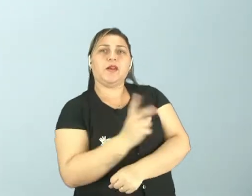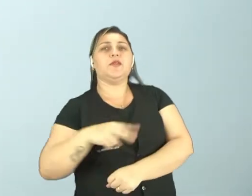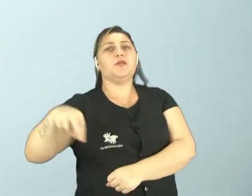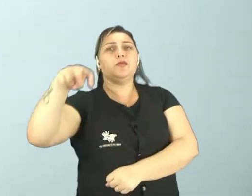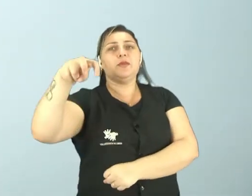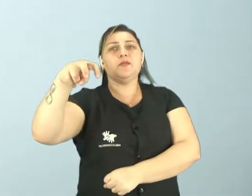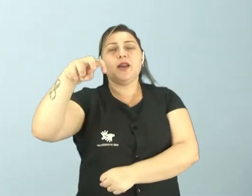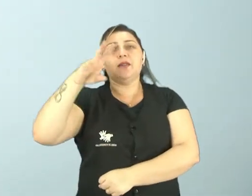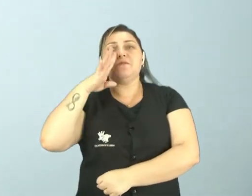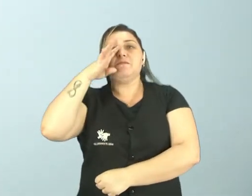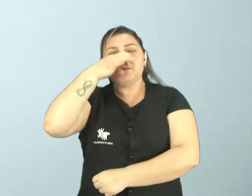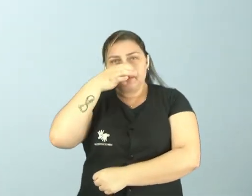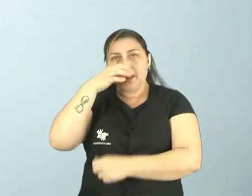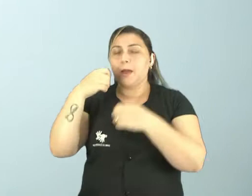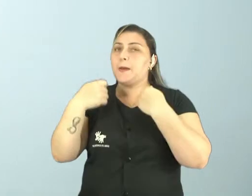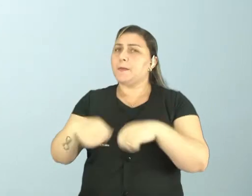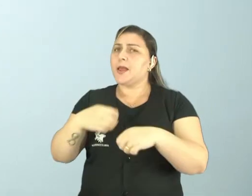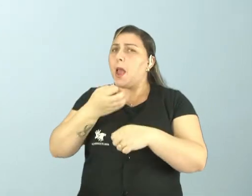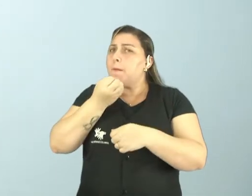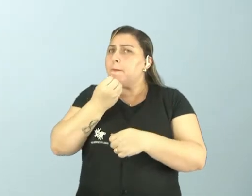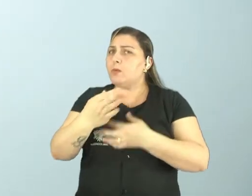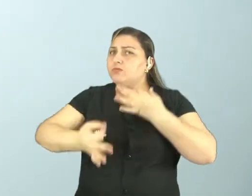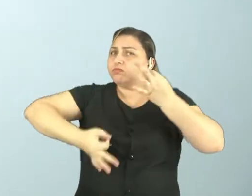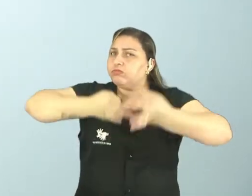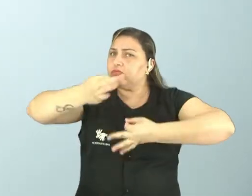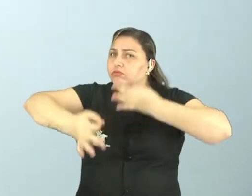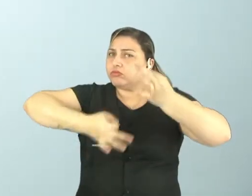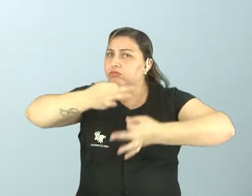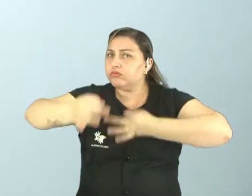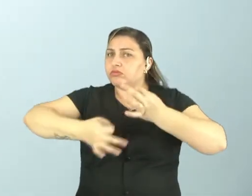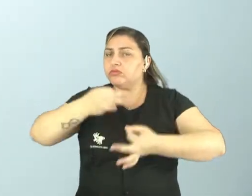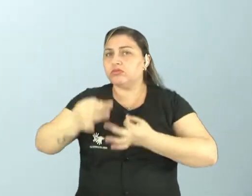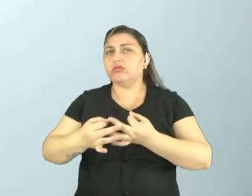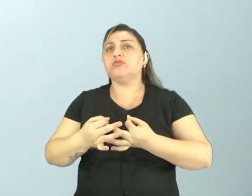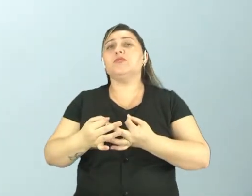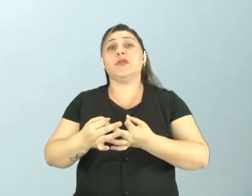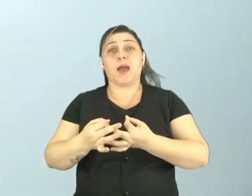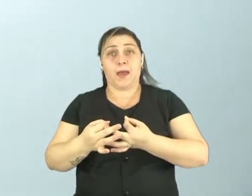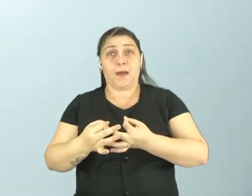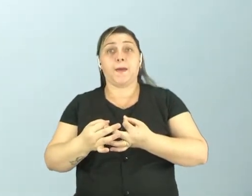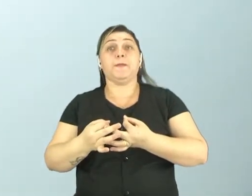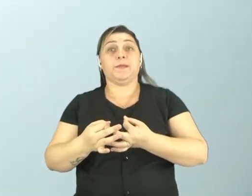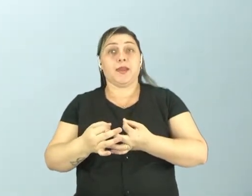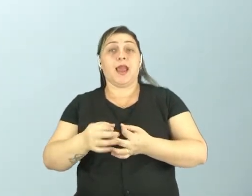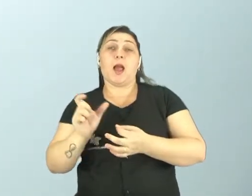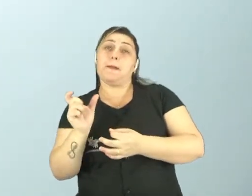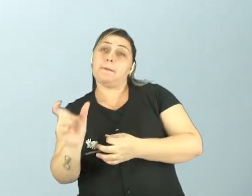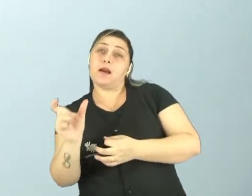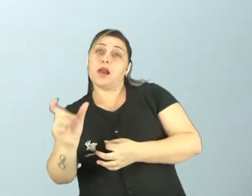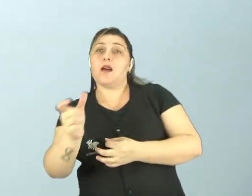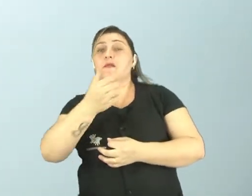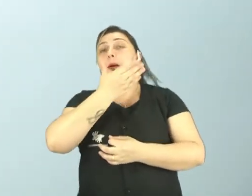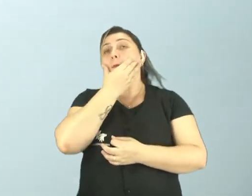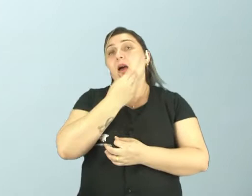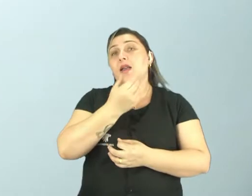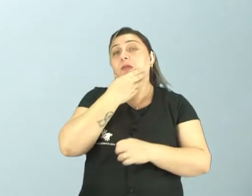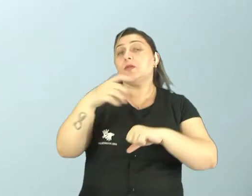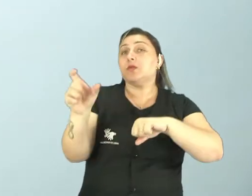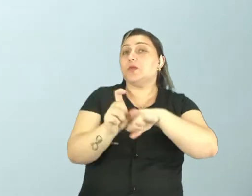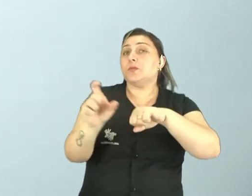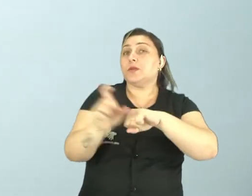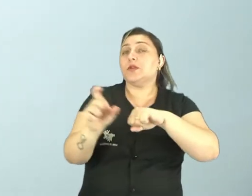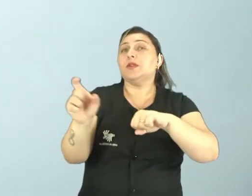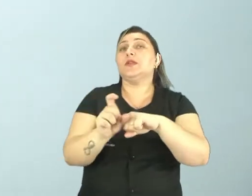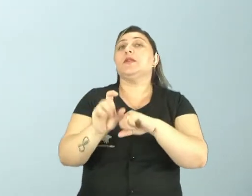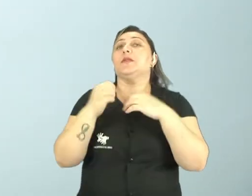subir. Ela precisa de bons argumentos. Argumento é uma palavra masculina, substantivo masculino, e quer dizer que você